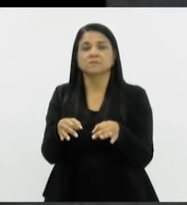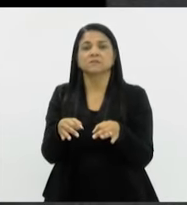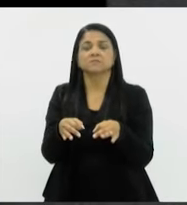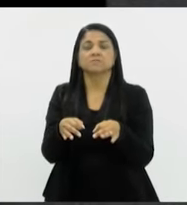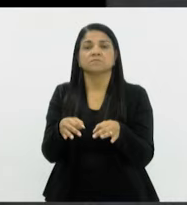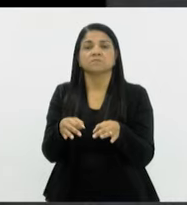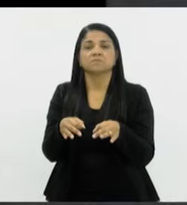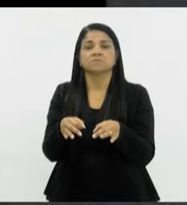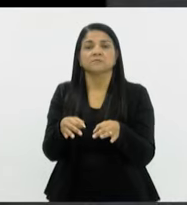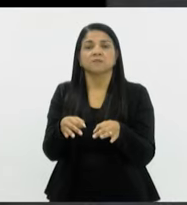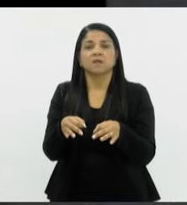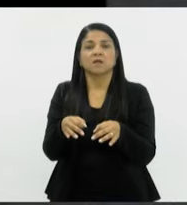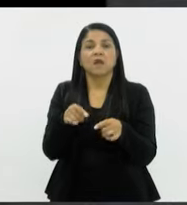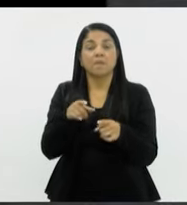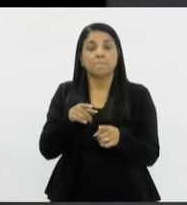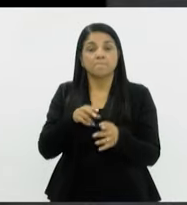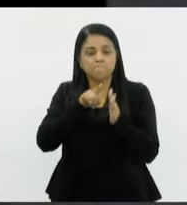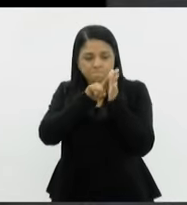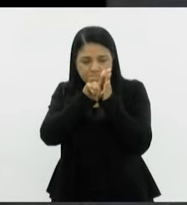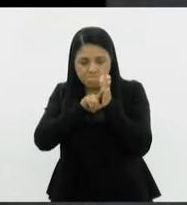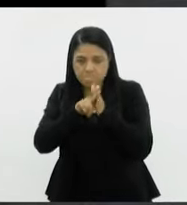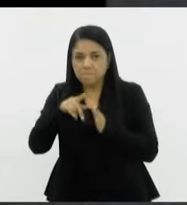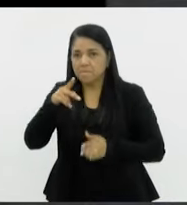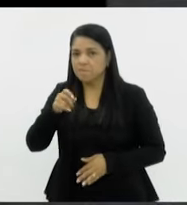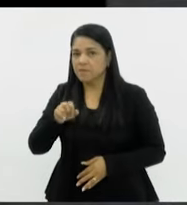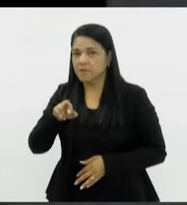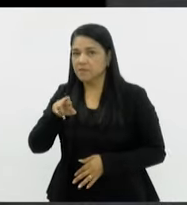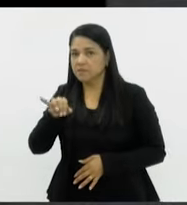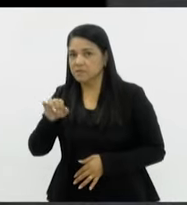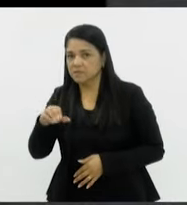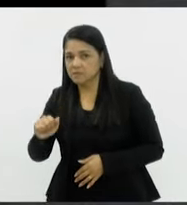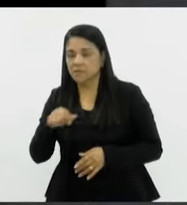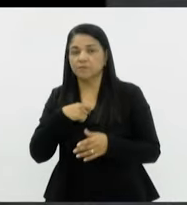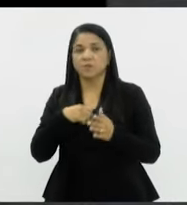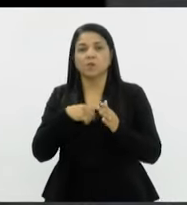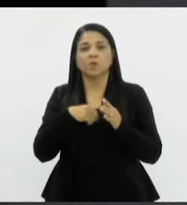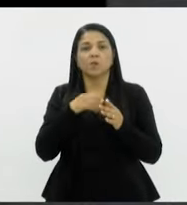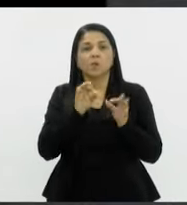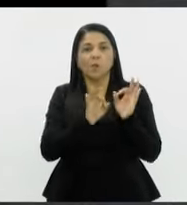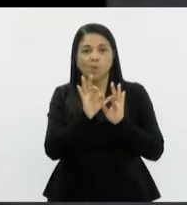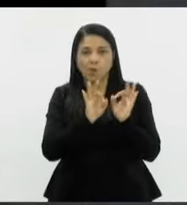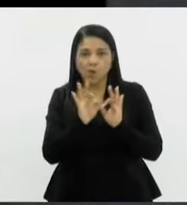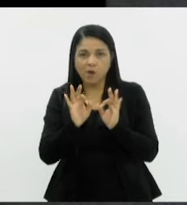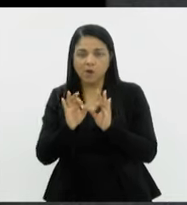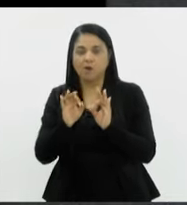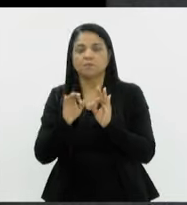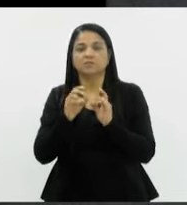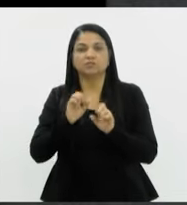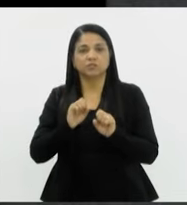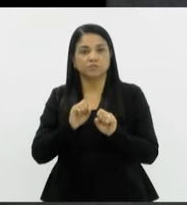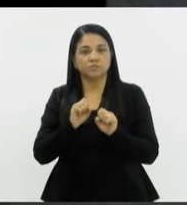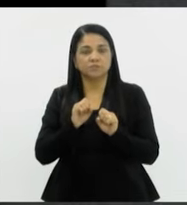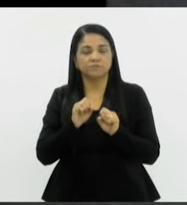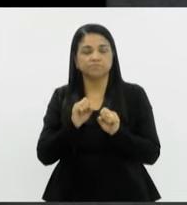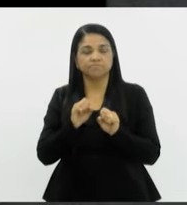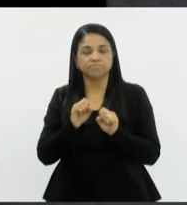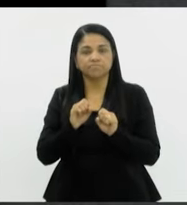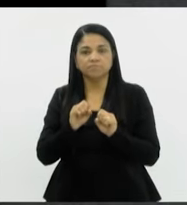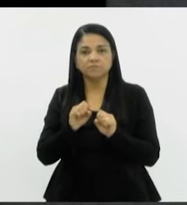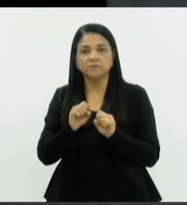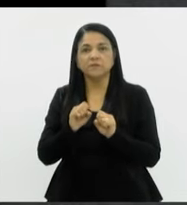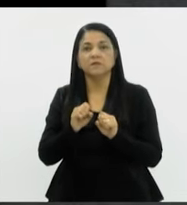Denúncia, a perícia, o programa de proteção à testemunha, que é uma lei minha que já tem também 18